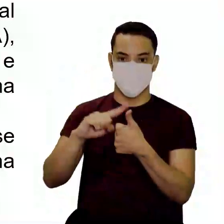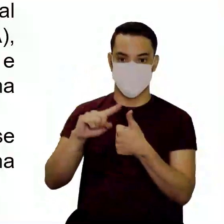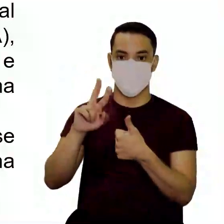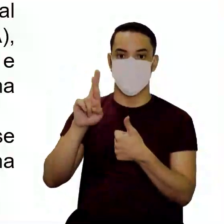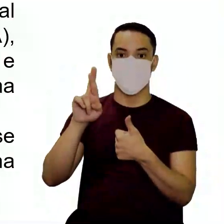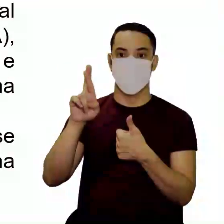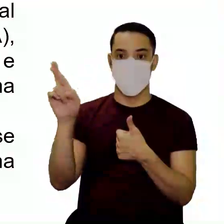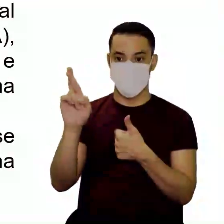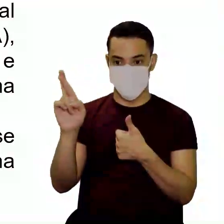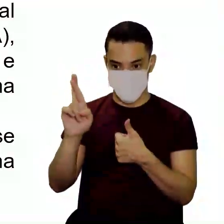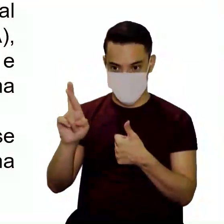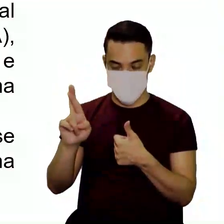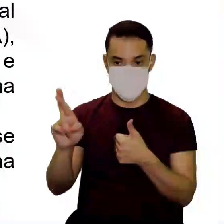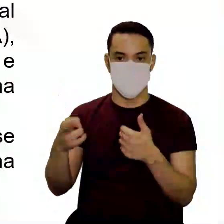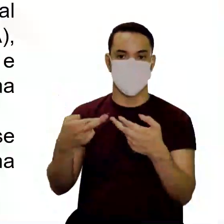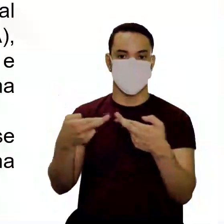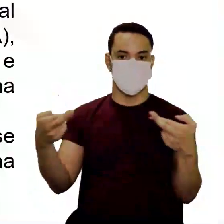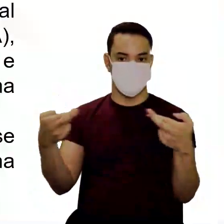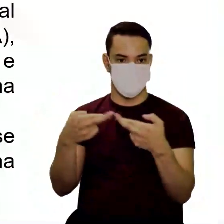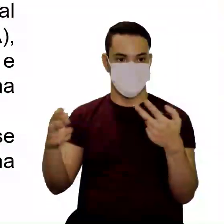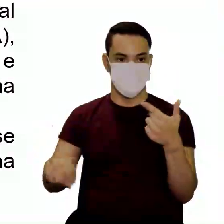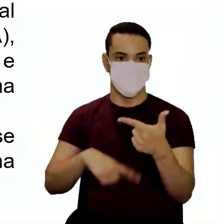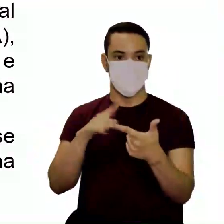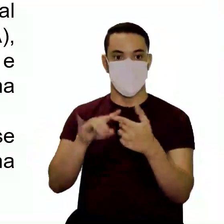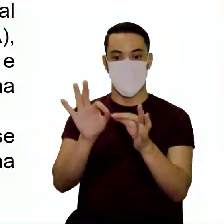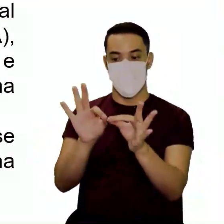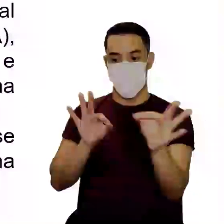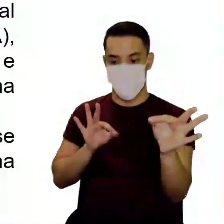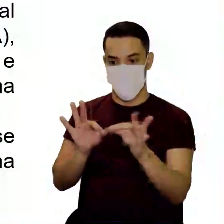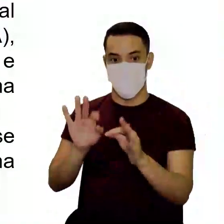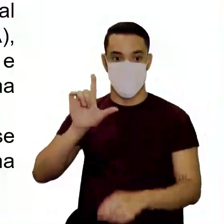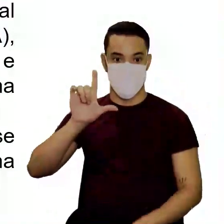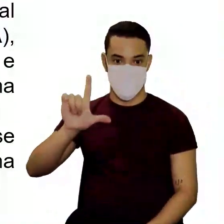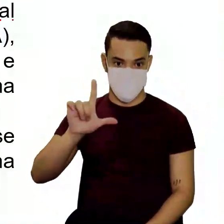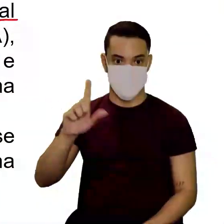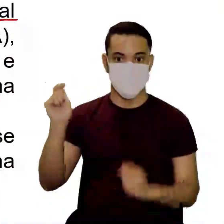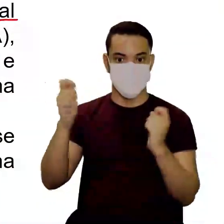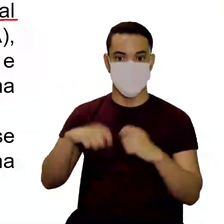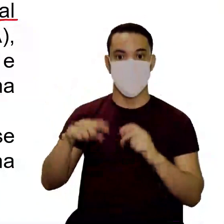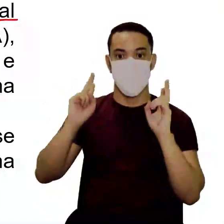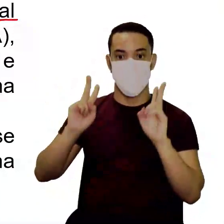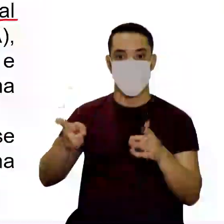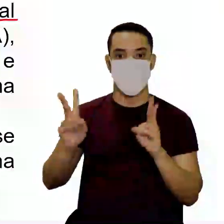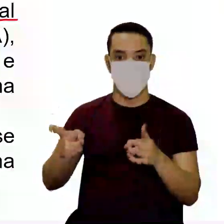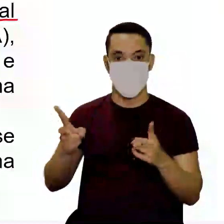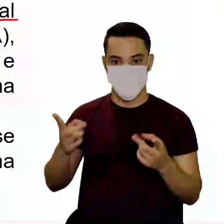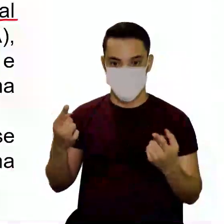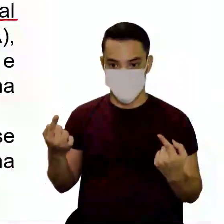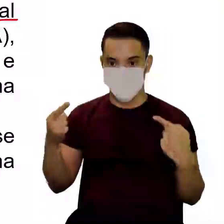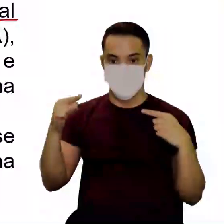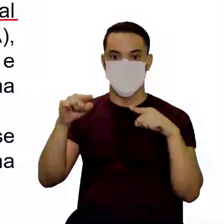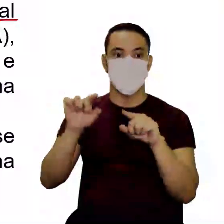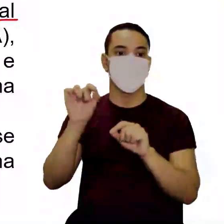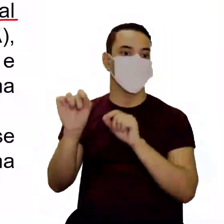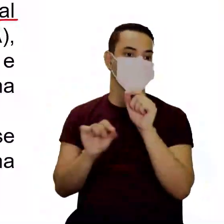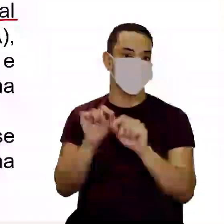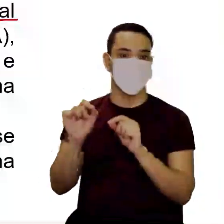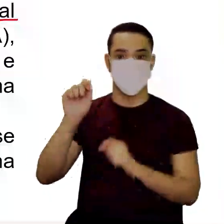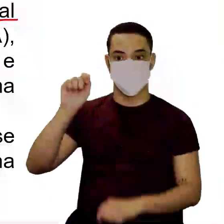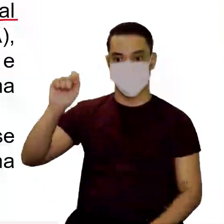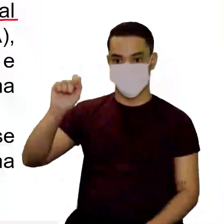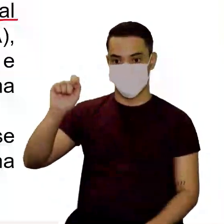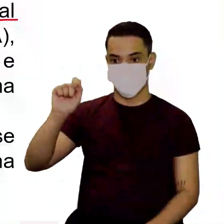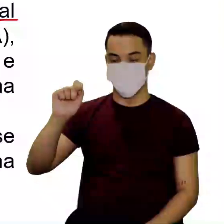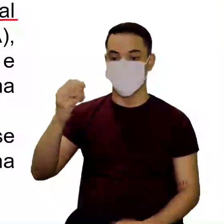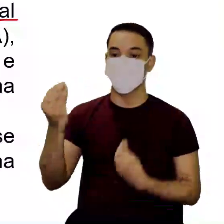resistência R e comprimento L, dada a mesma seção transversal A. É aquela área do fio, né?